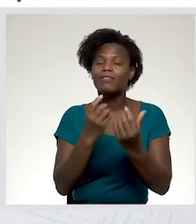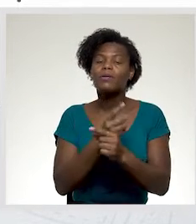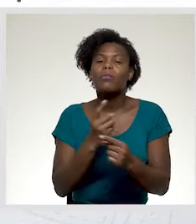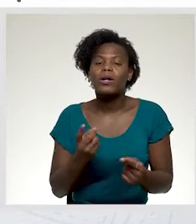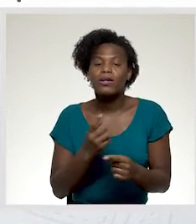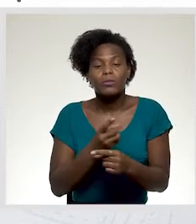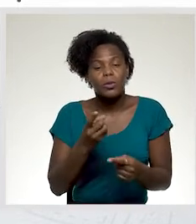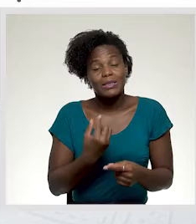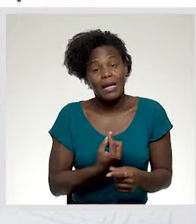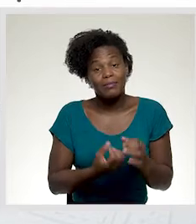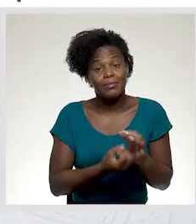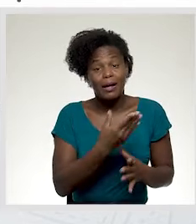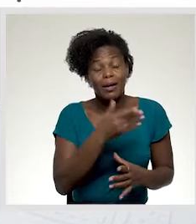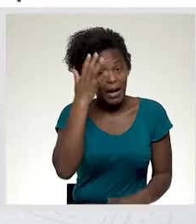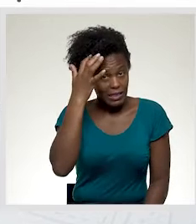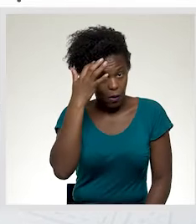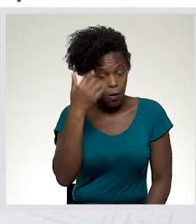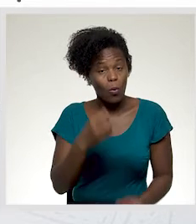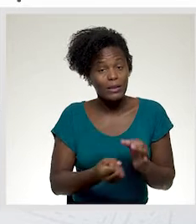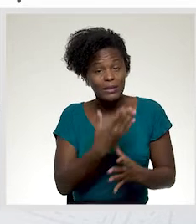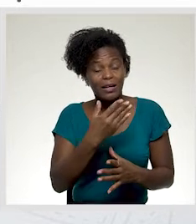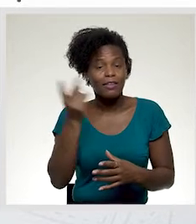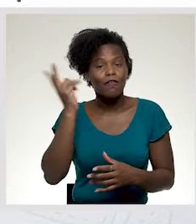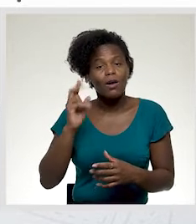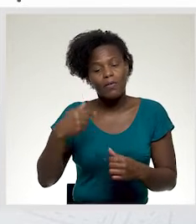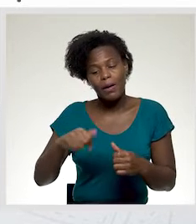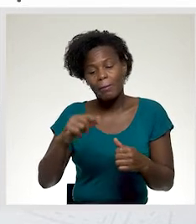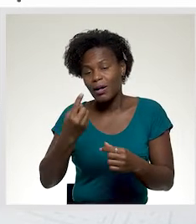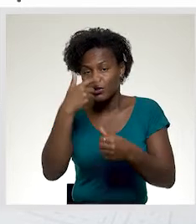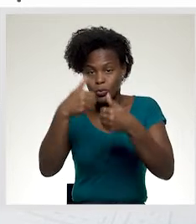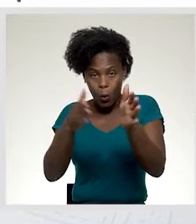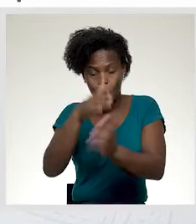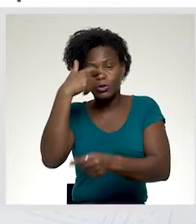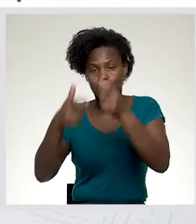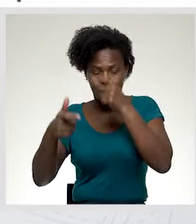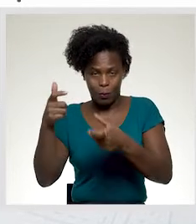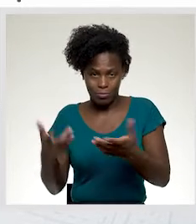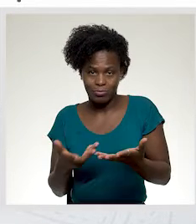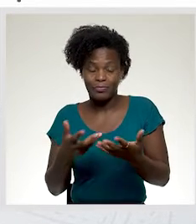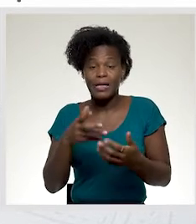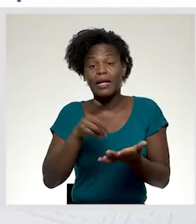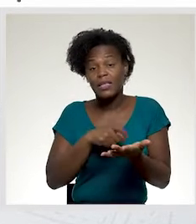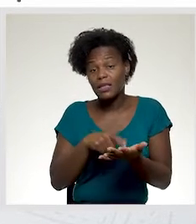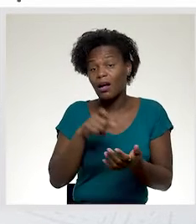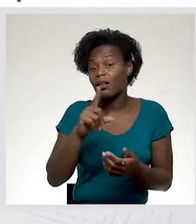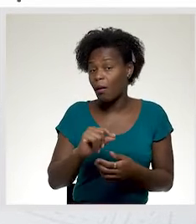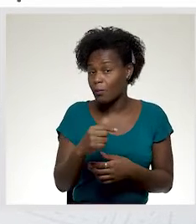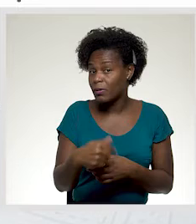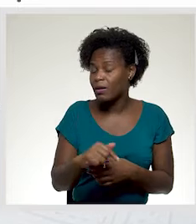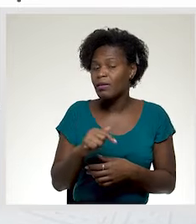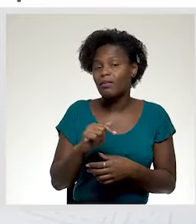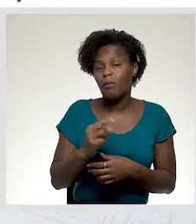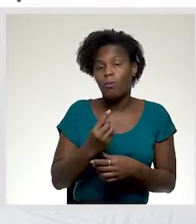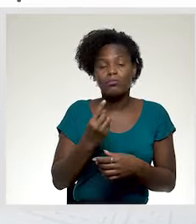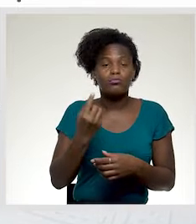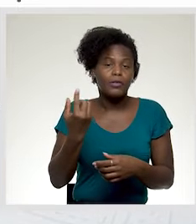quê? Porque sendo fundado na razão, é válido para todos os seres racionais. E é necessária no sentido